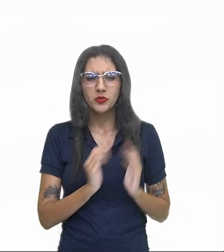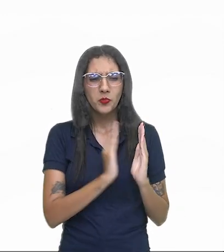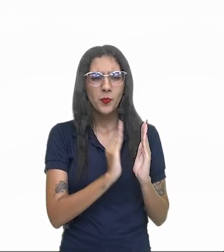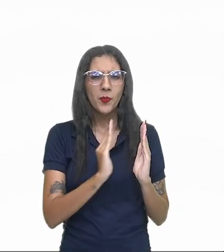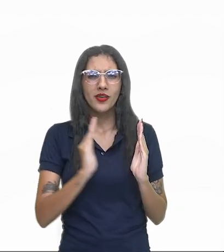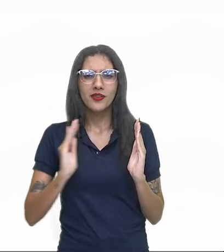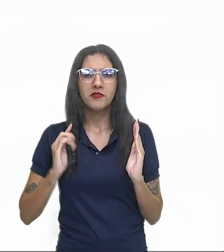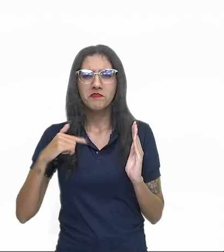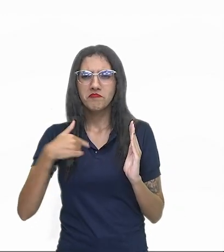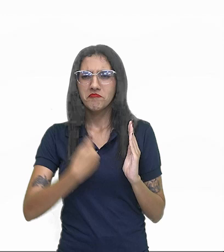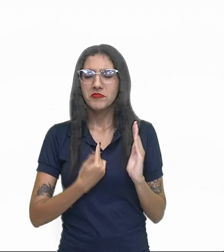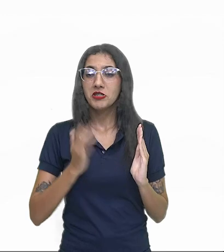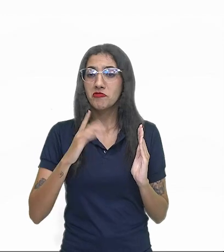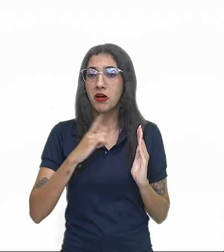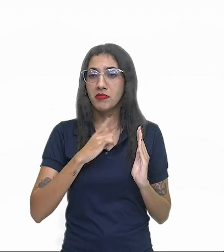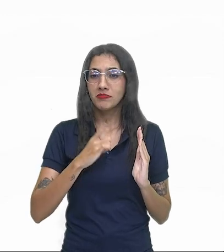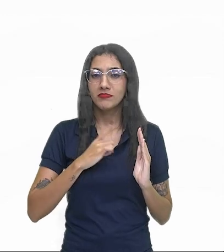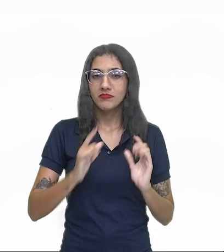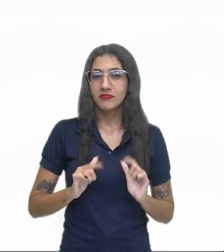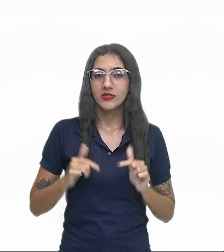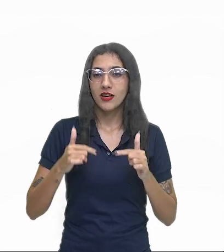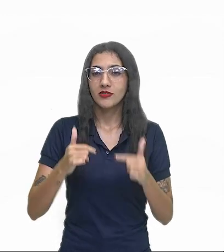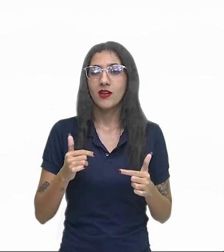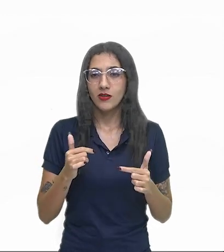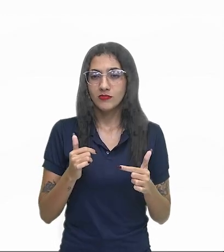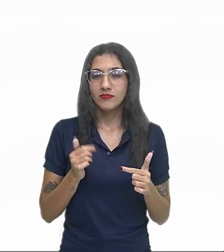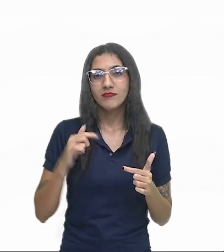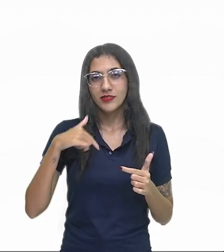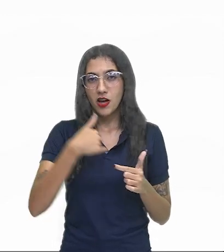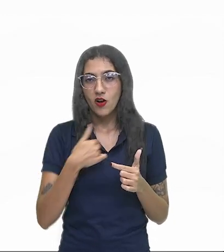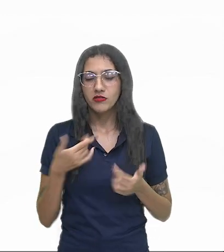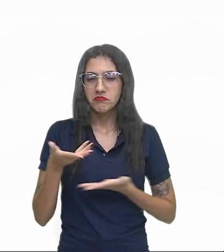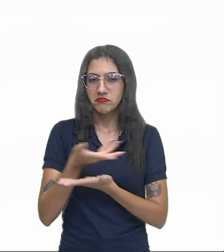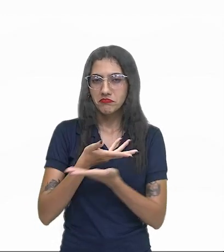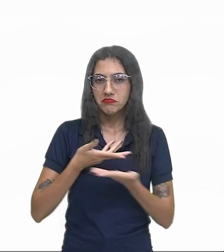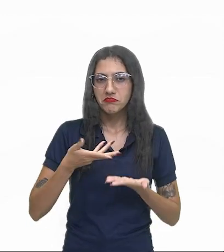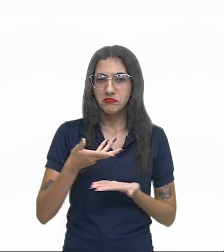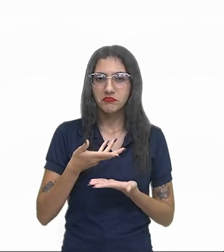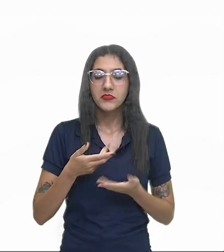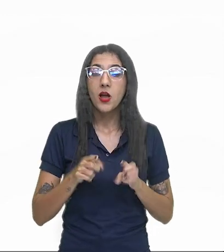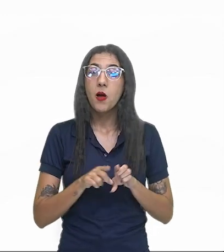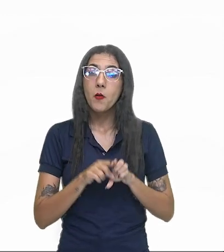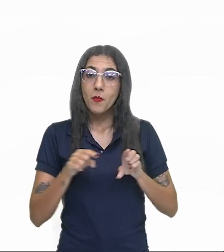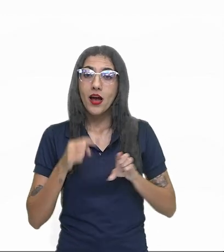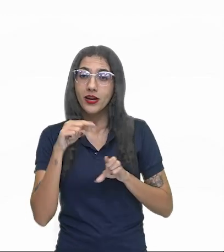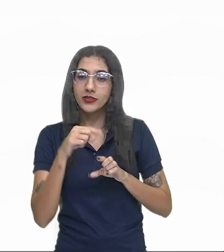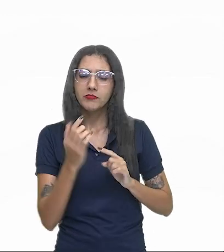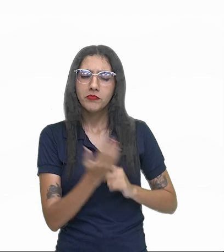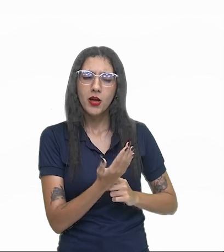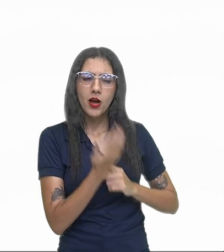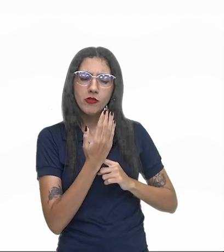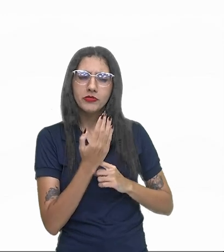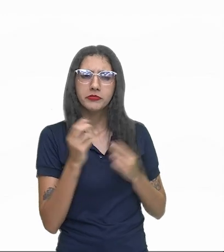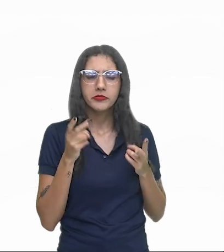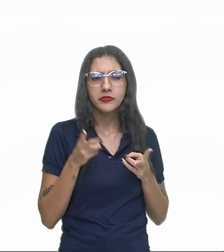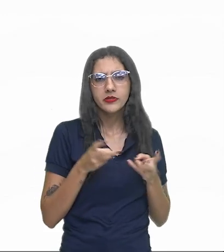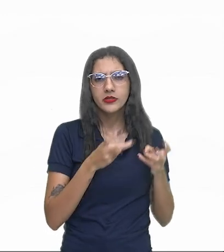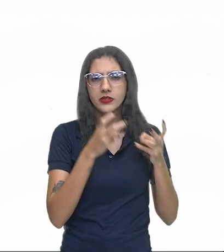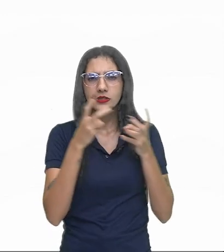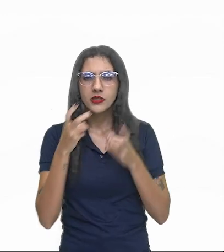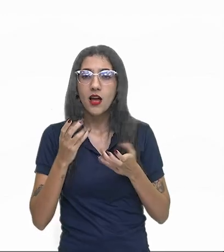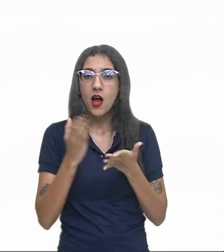atuais e existentes da vida social, mas também nos ajuda a ver alguns